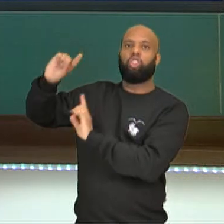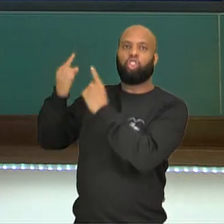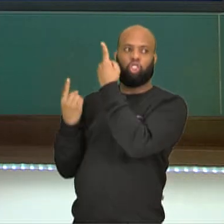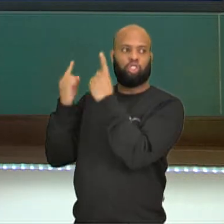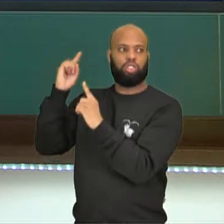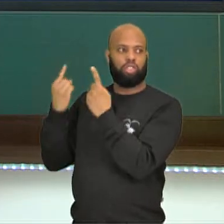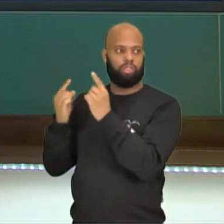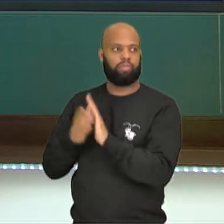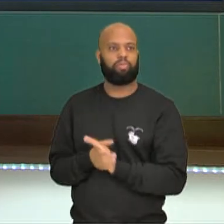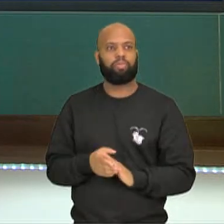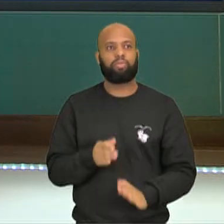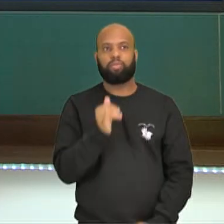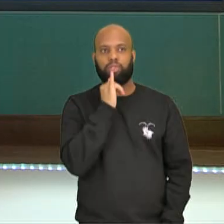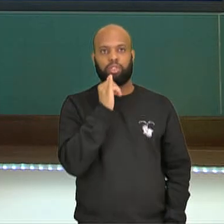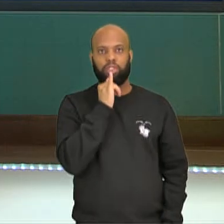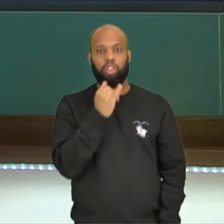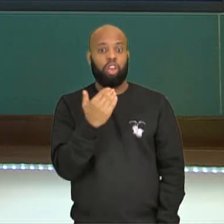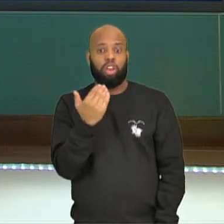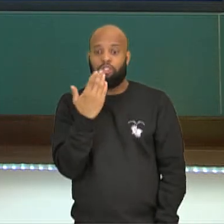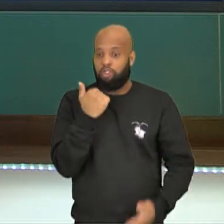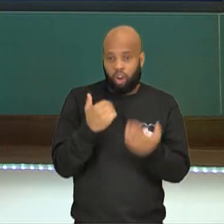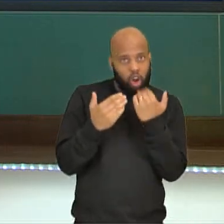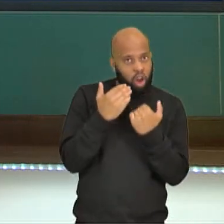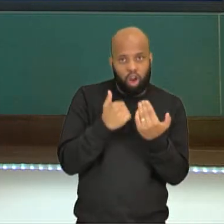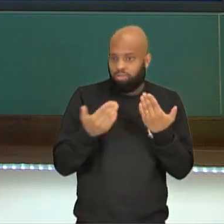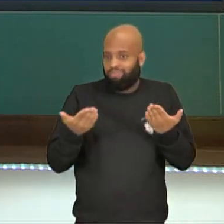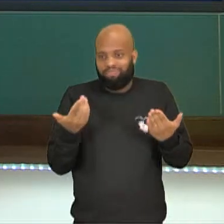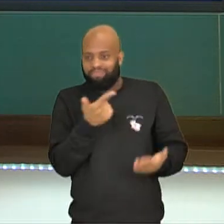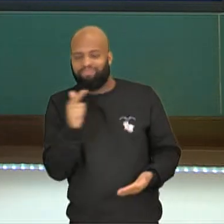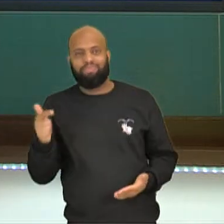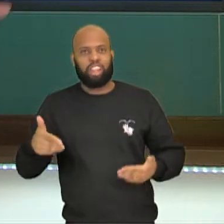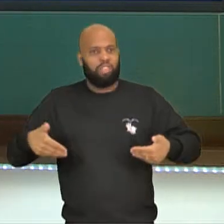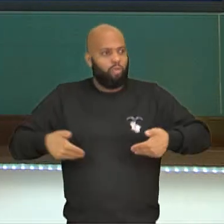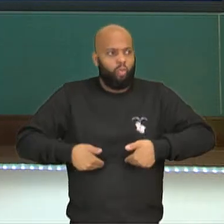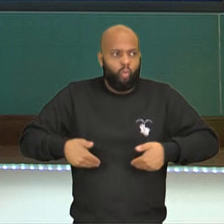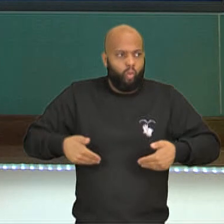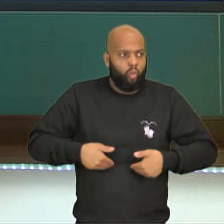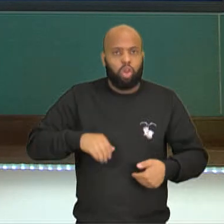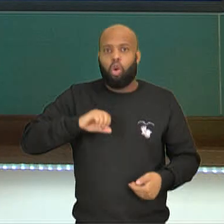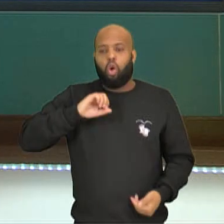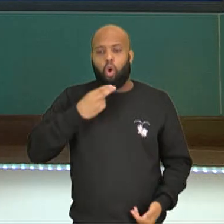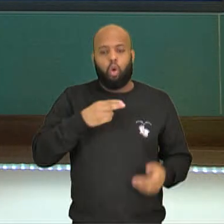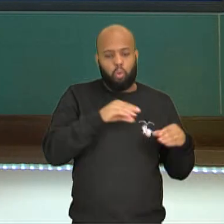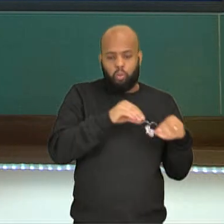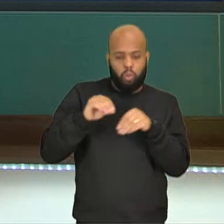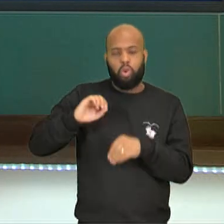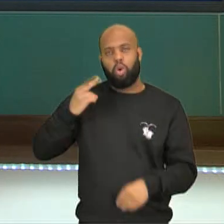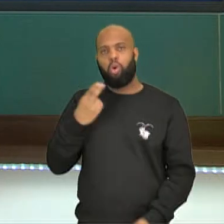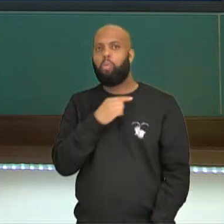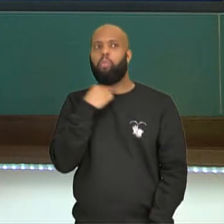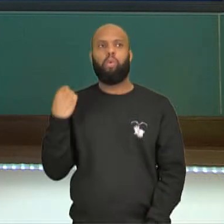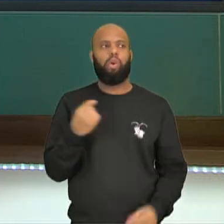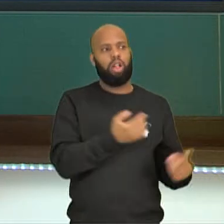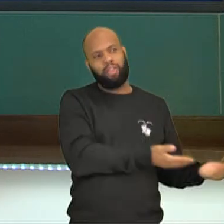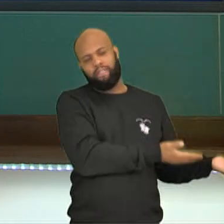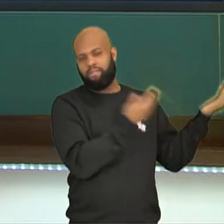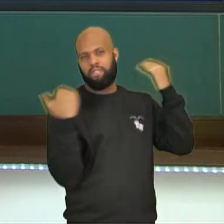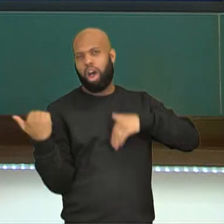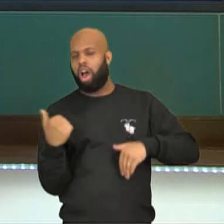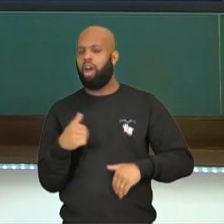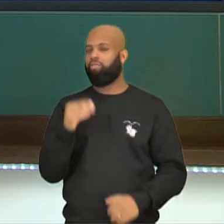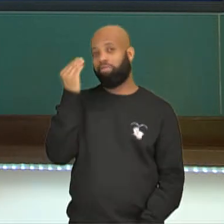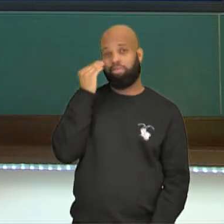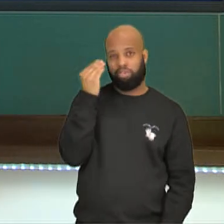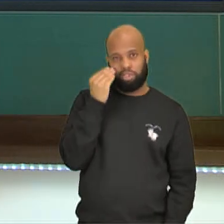bateu aqui a fome, não tem o que fazer, acabou toda a comida na região, ou a gente sai daqui ou todo mundo morre. Então vamos entrar no barco. Mais ou